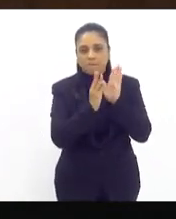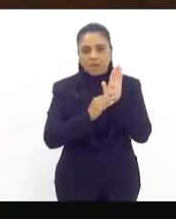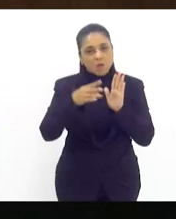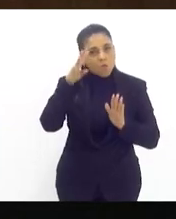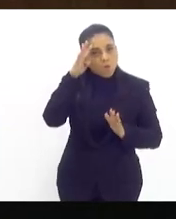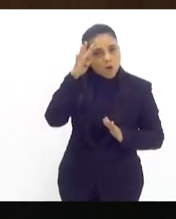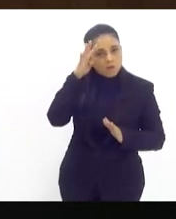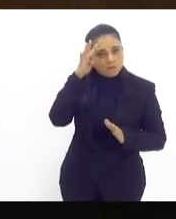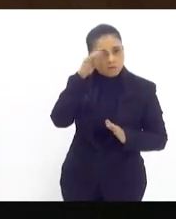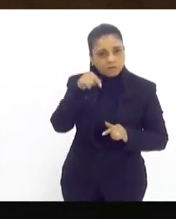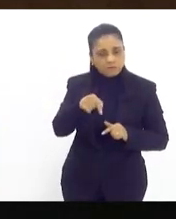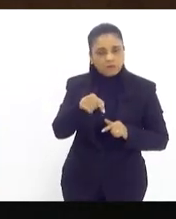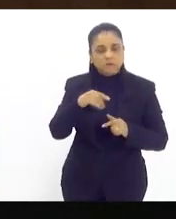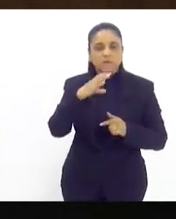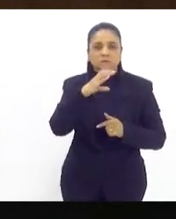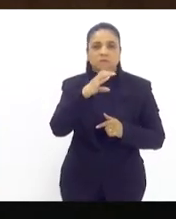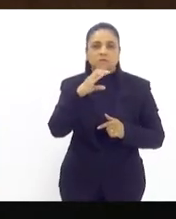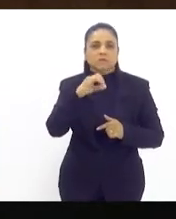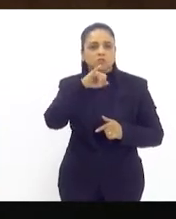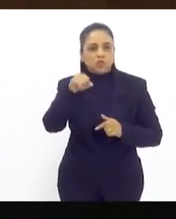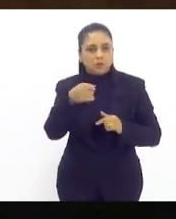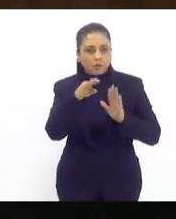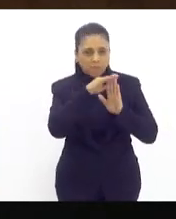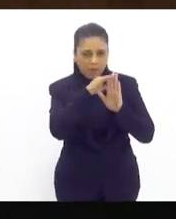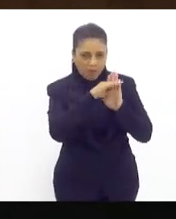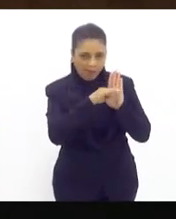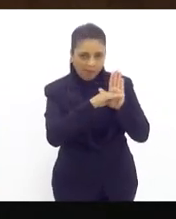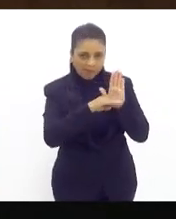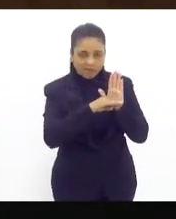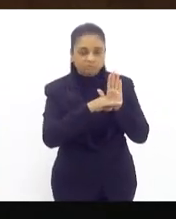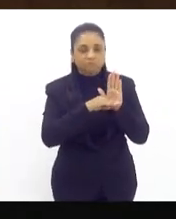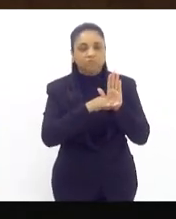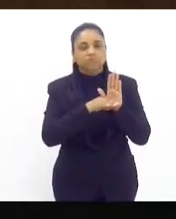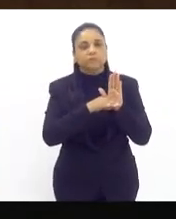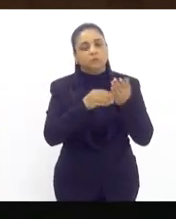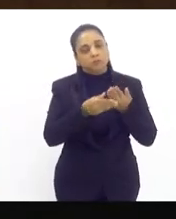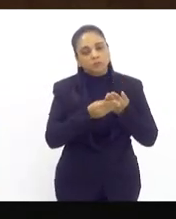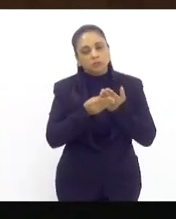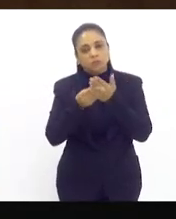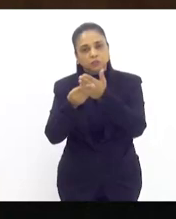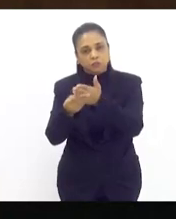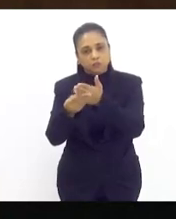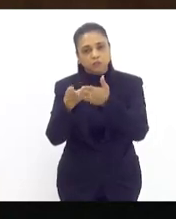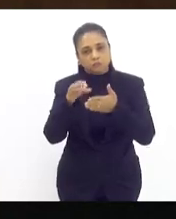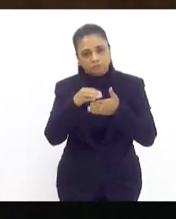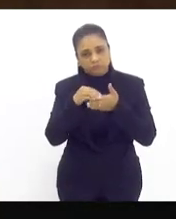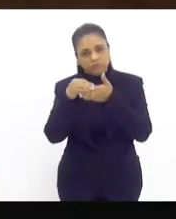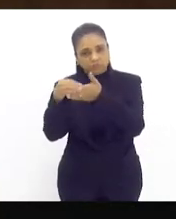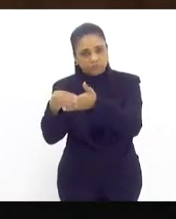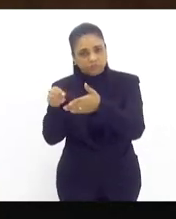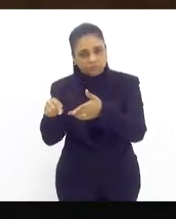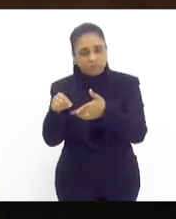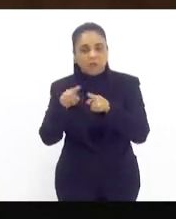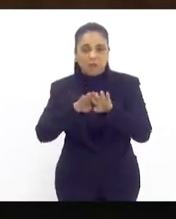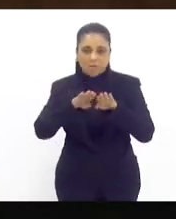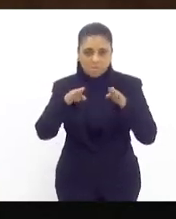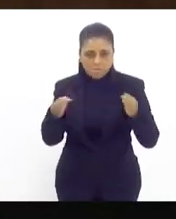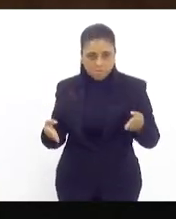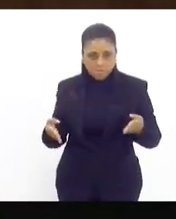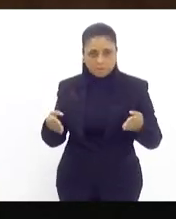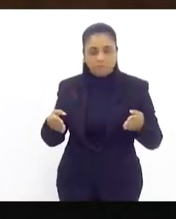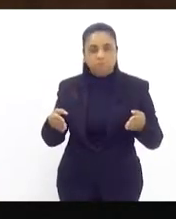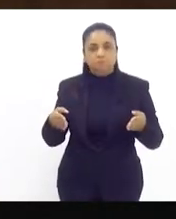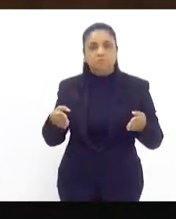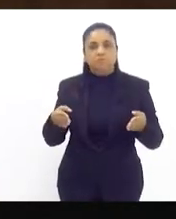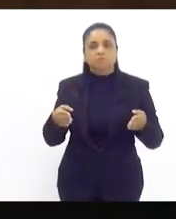na pauta da ccj e na sequência a gente diligenciar junto a vossa excelência a mesa para que tão logo seja